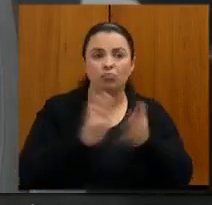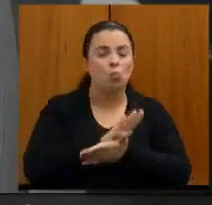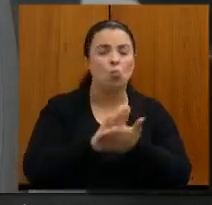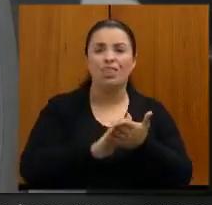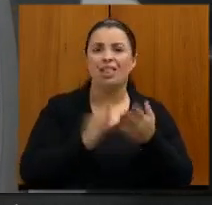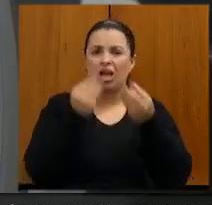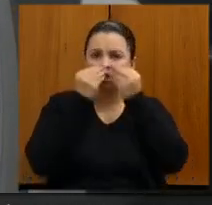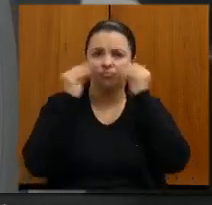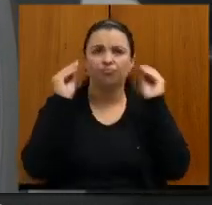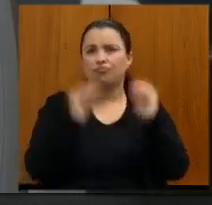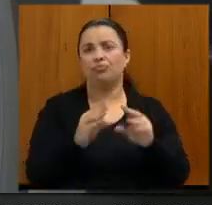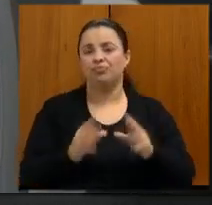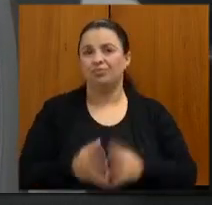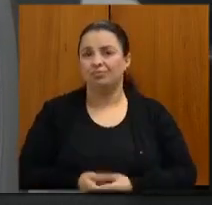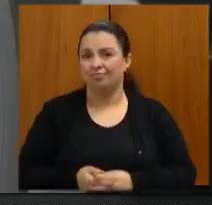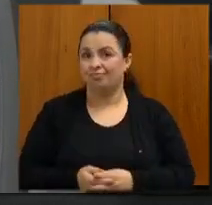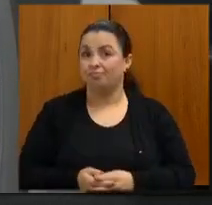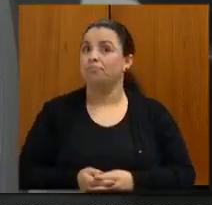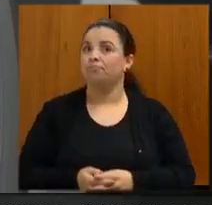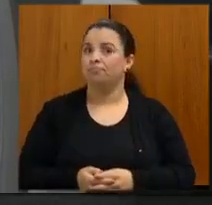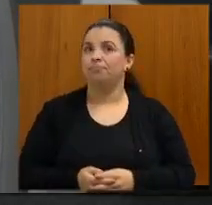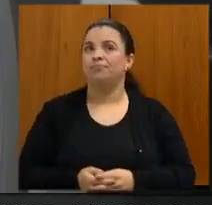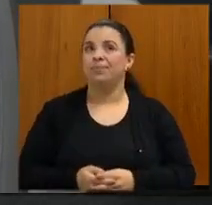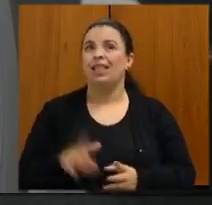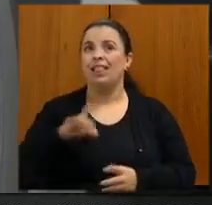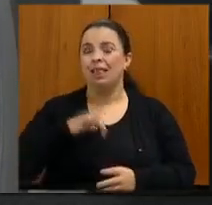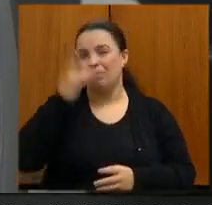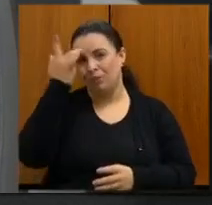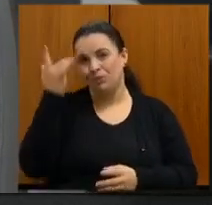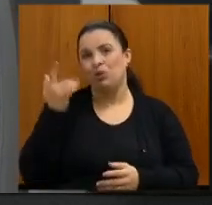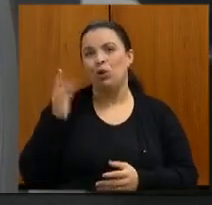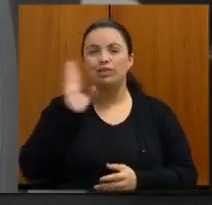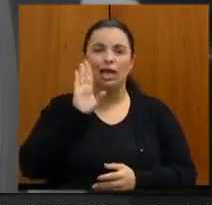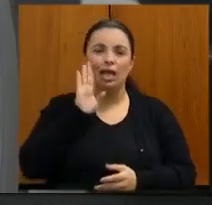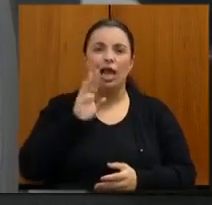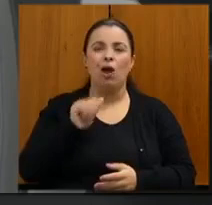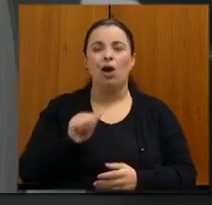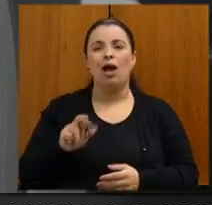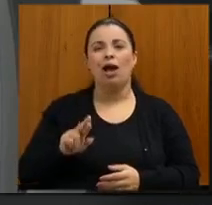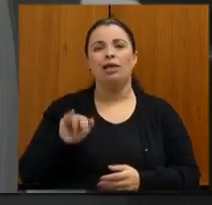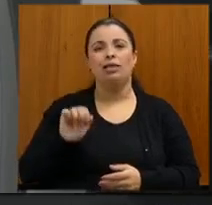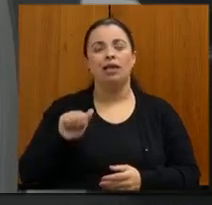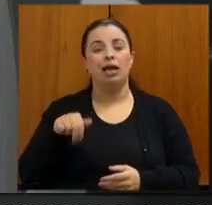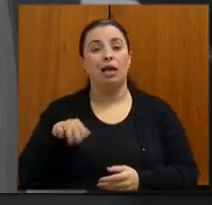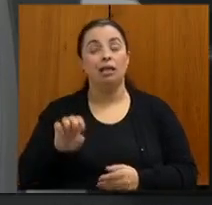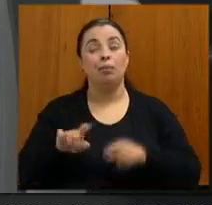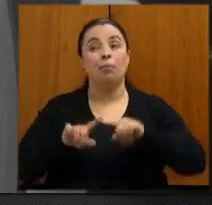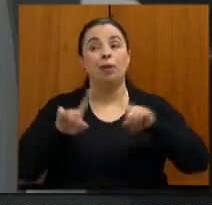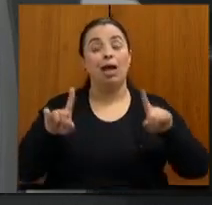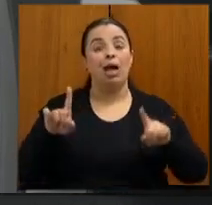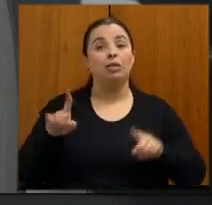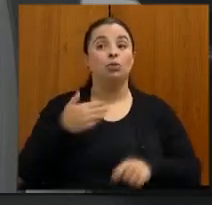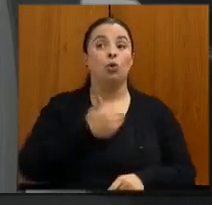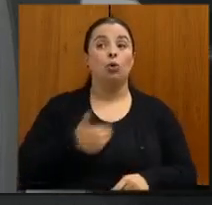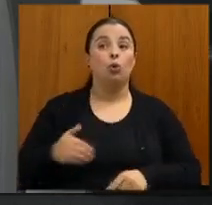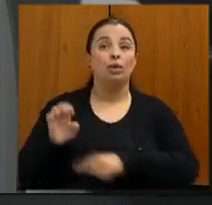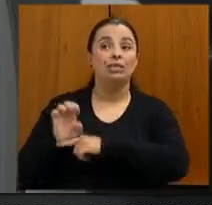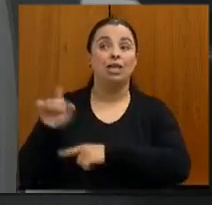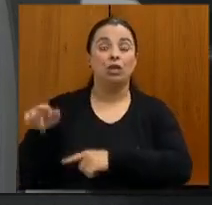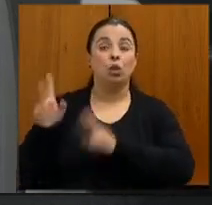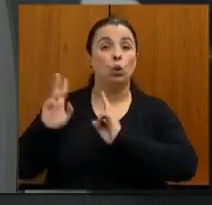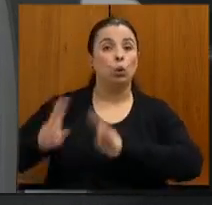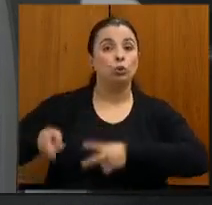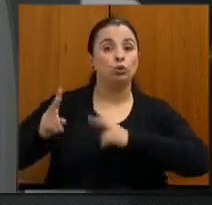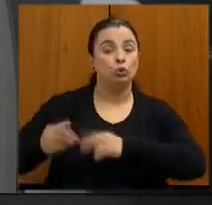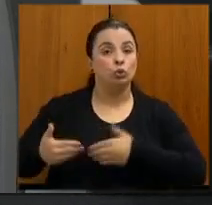né achar tem alguém legal Ariano mas é um estado que continua chegando de forma